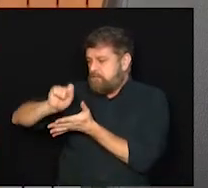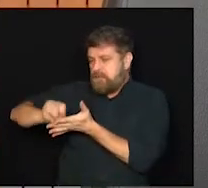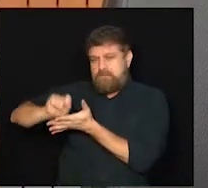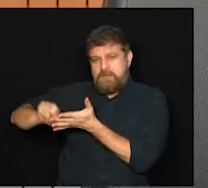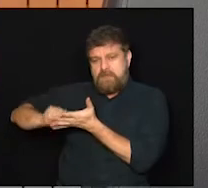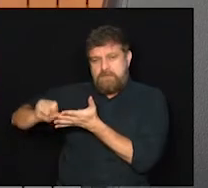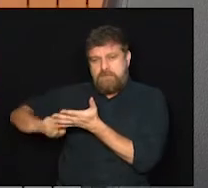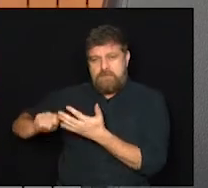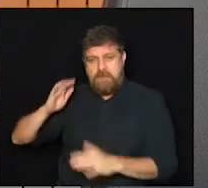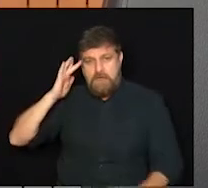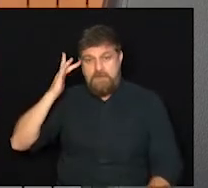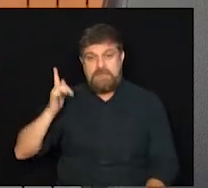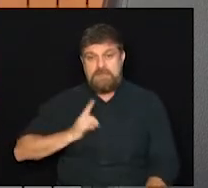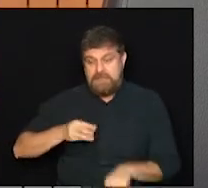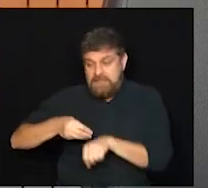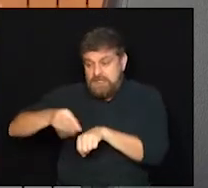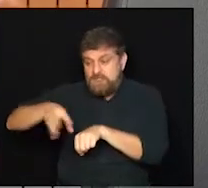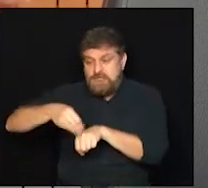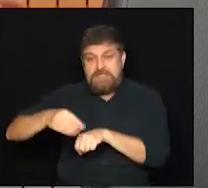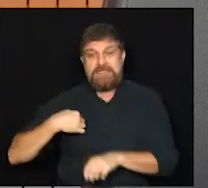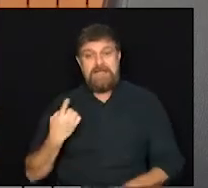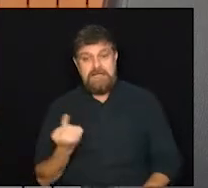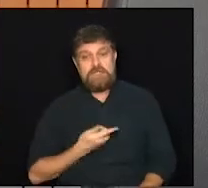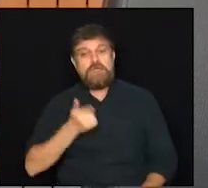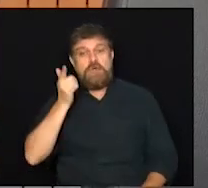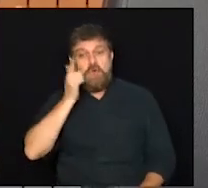acho que tem dicas de que a gente pode